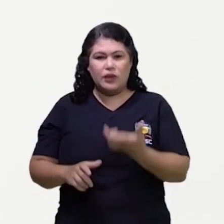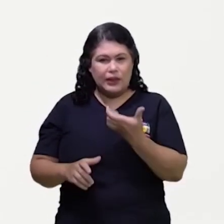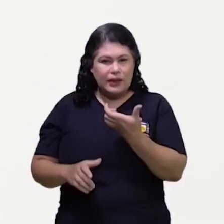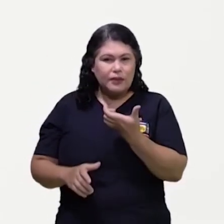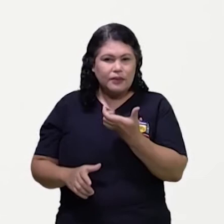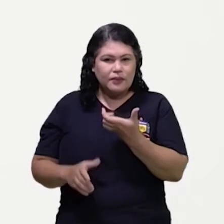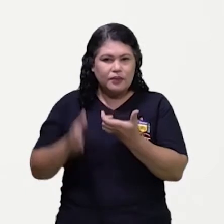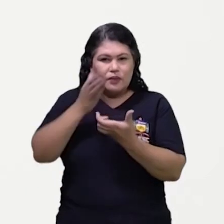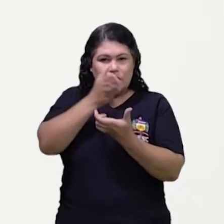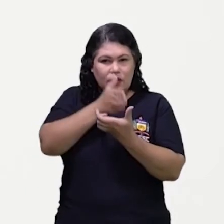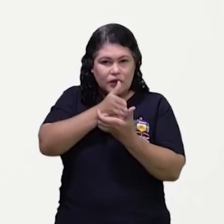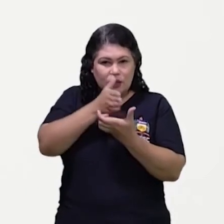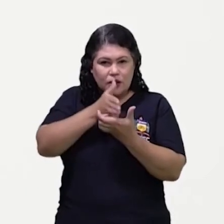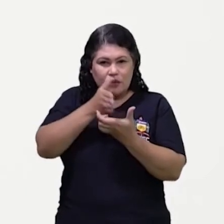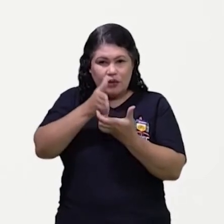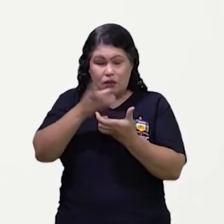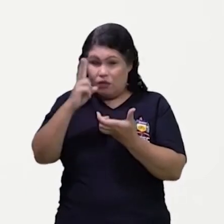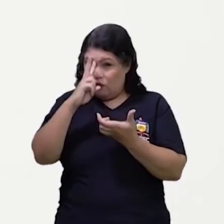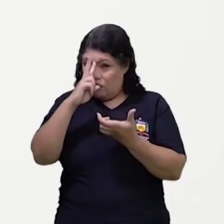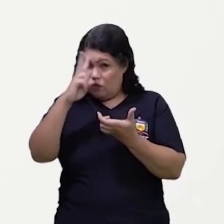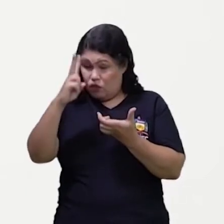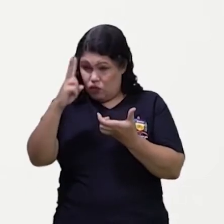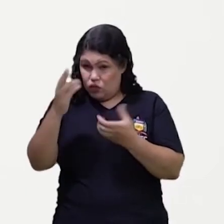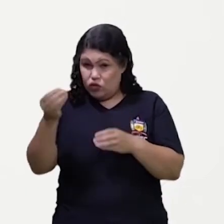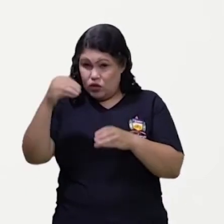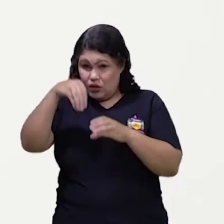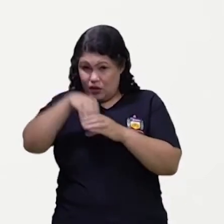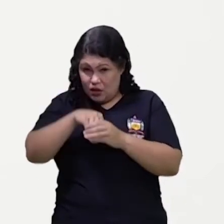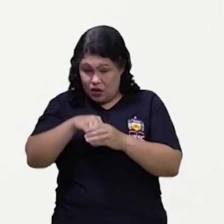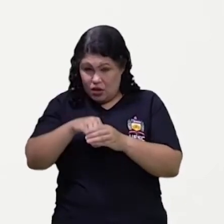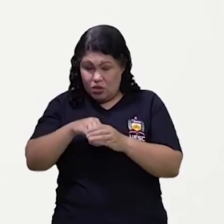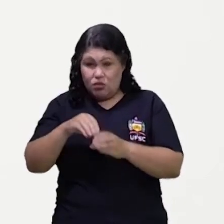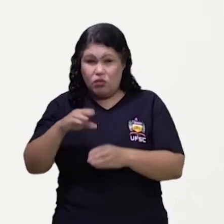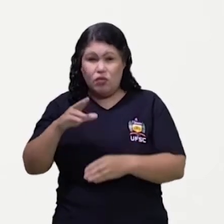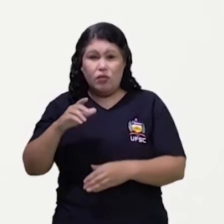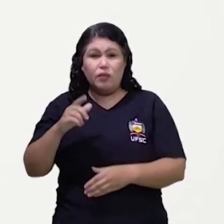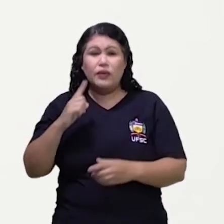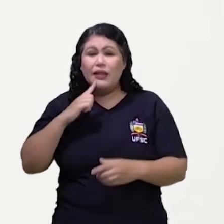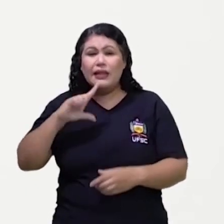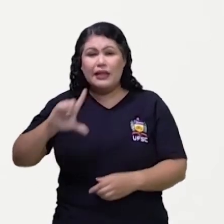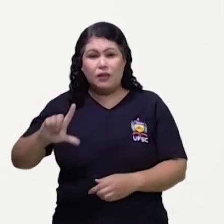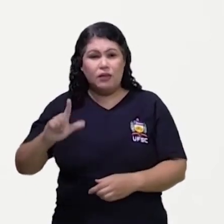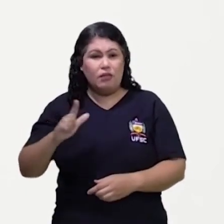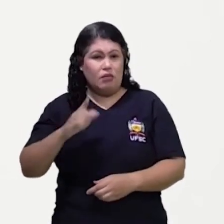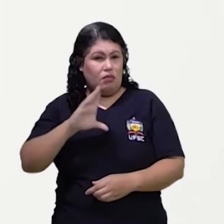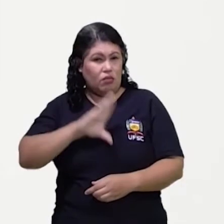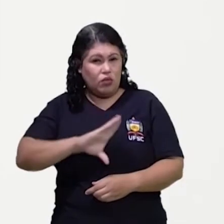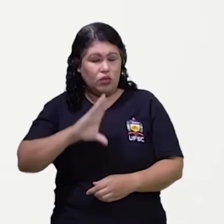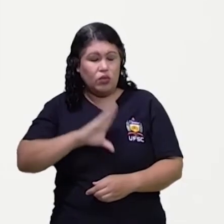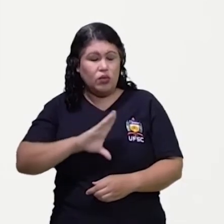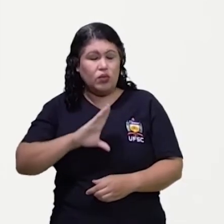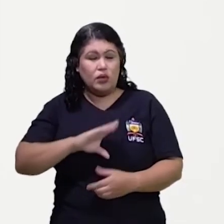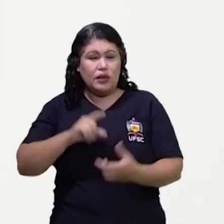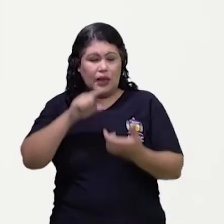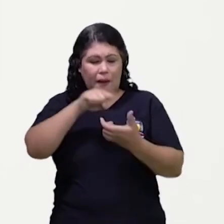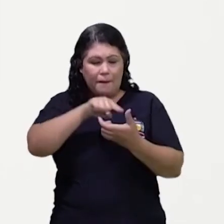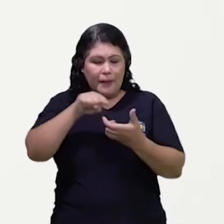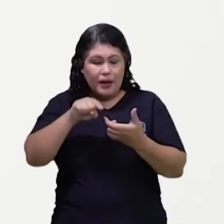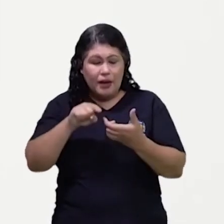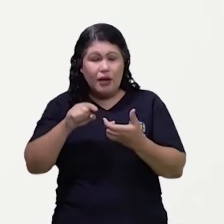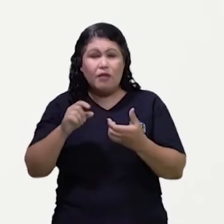Sílaba tônica. Na língua portuguesa, quase todas, ok? As palavras apresentam uma